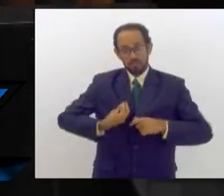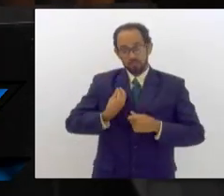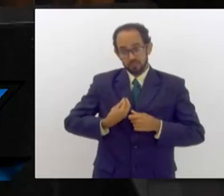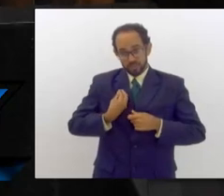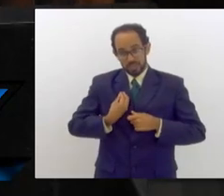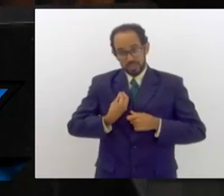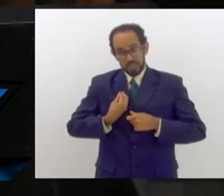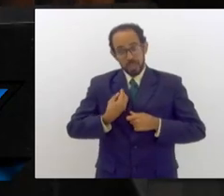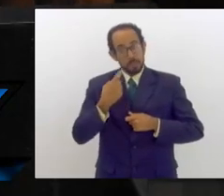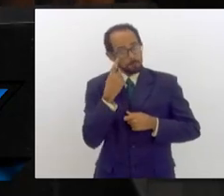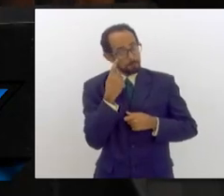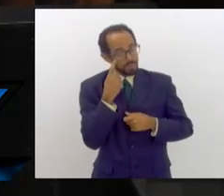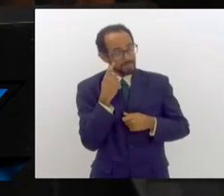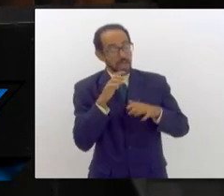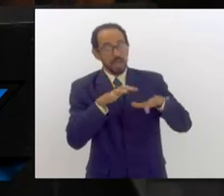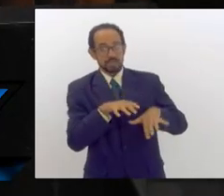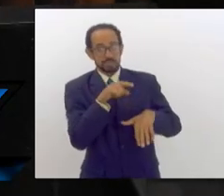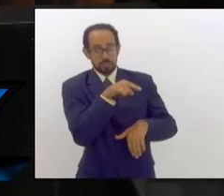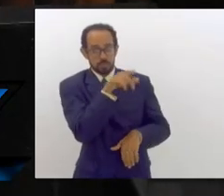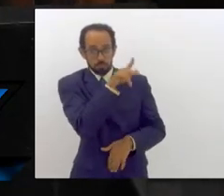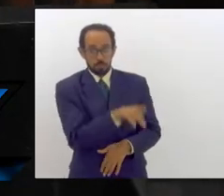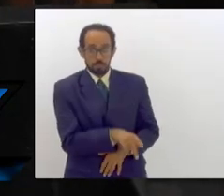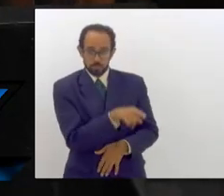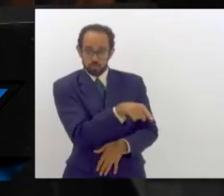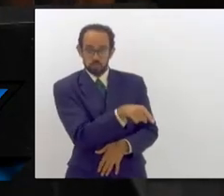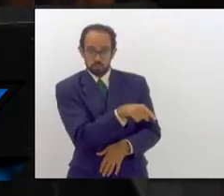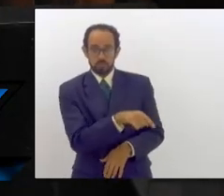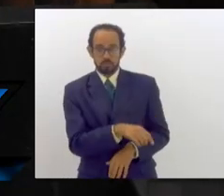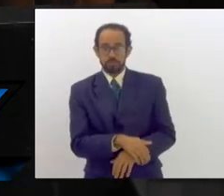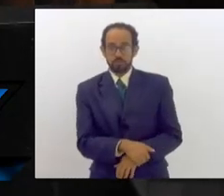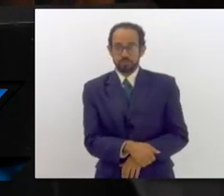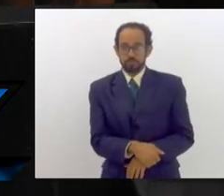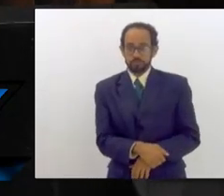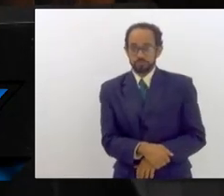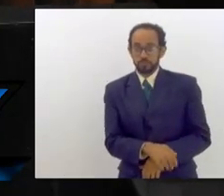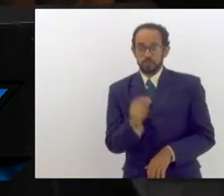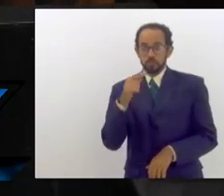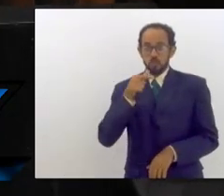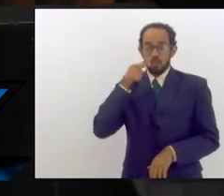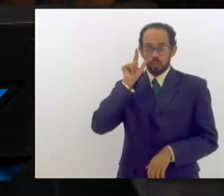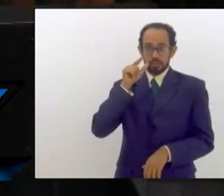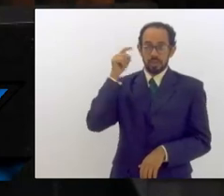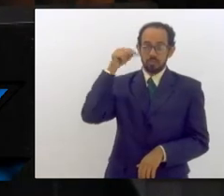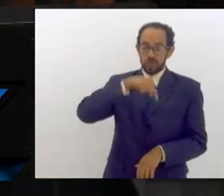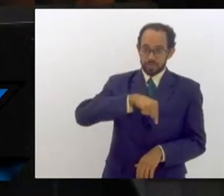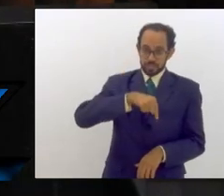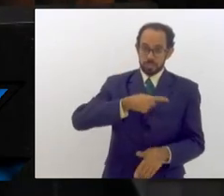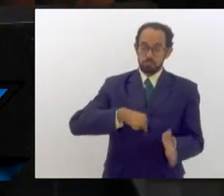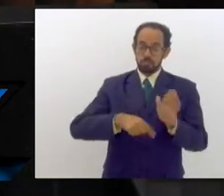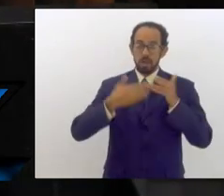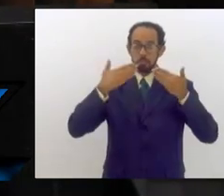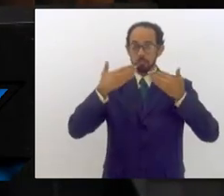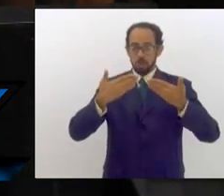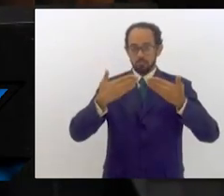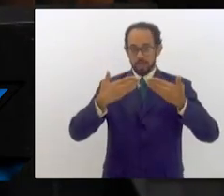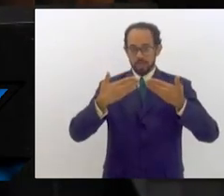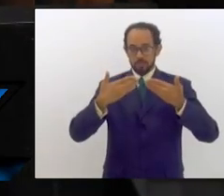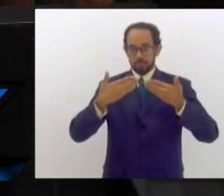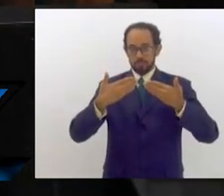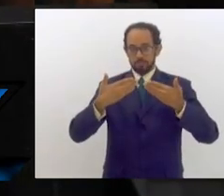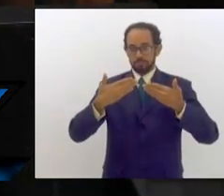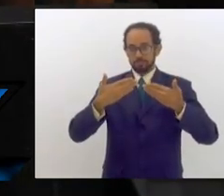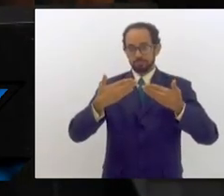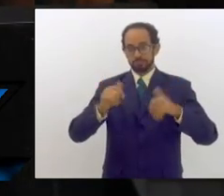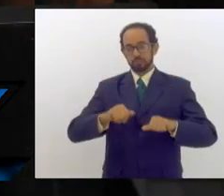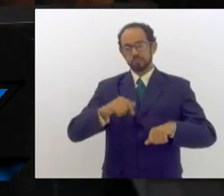imagina uma pessoa nessas nessa situação e ela ontem veio aqui demonstrar o que a gente costuma